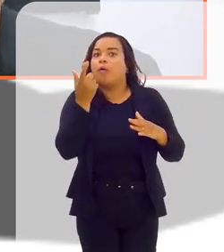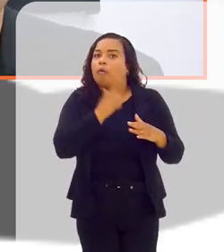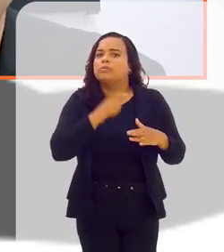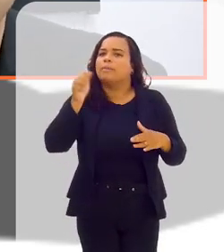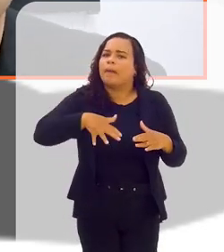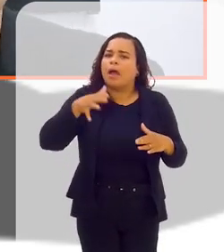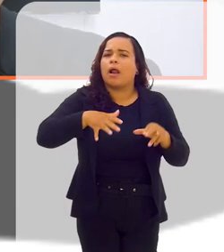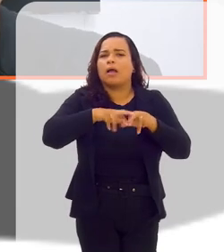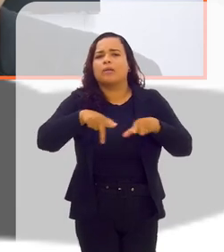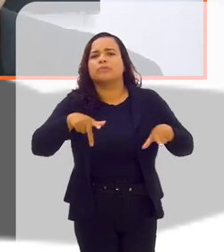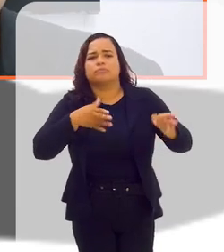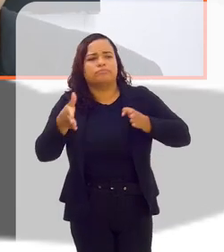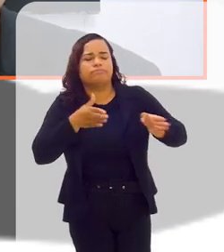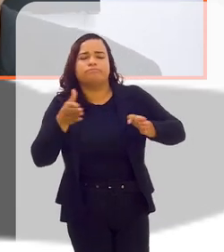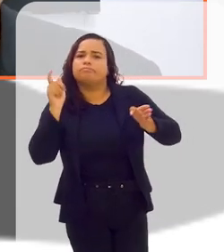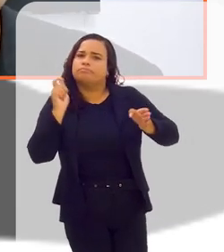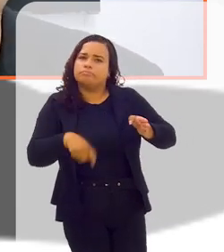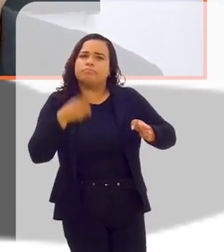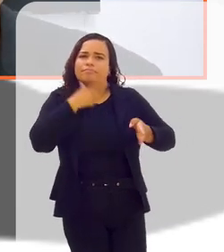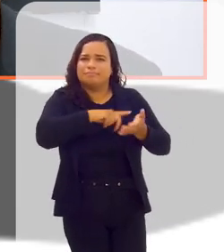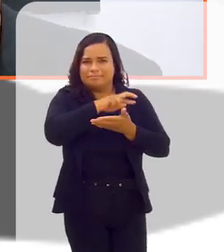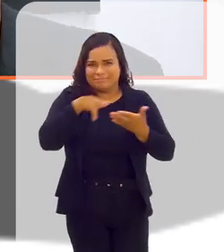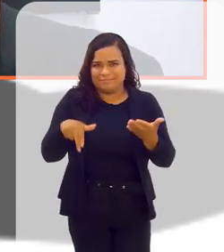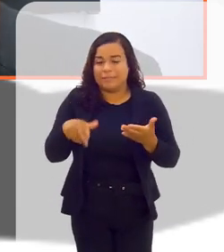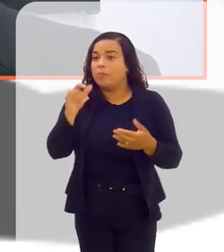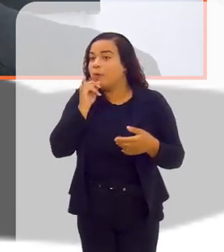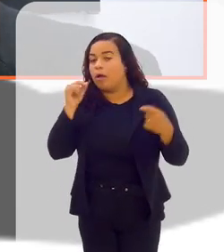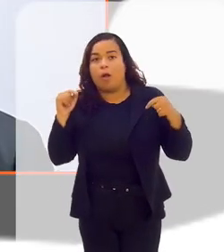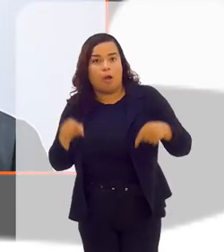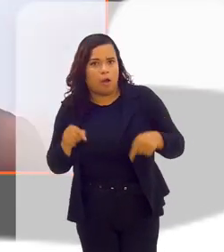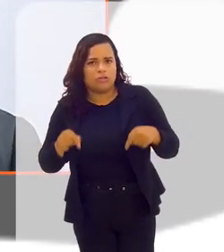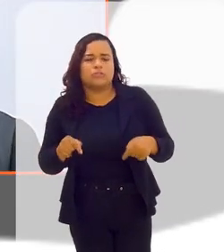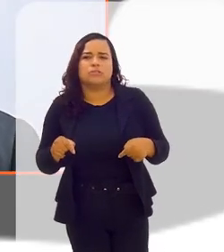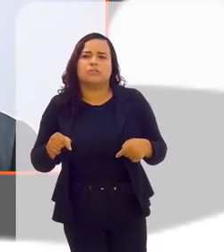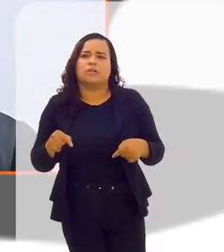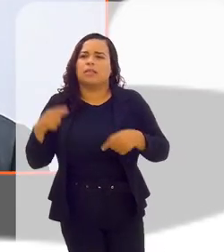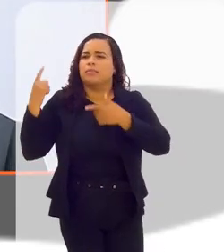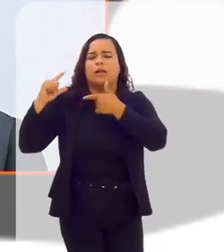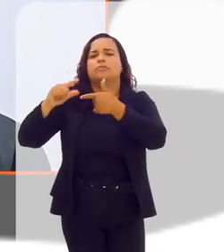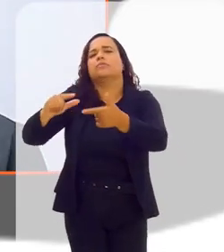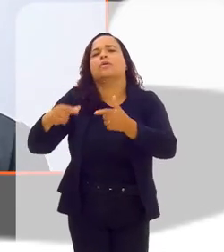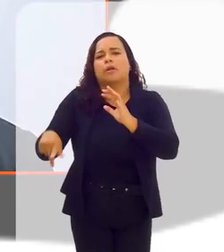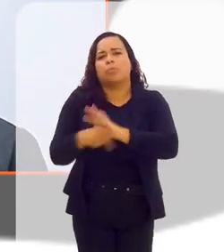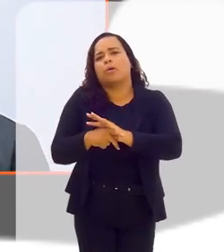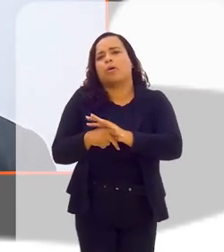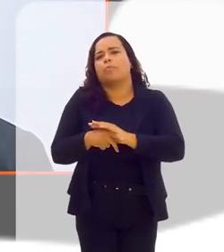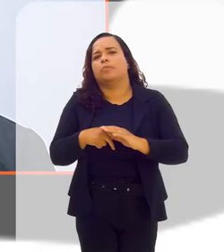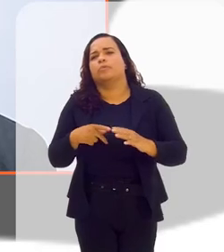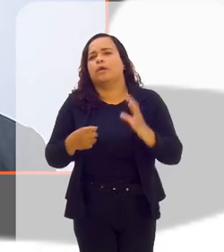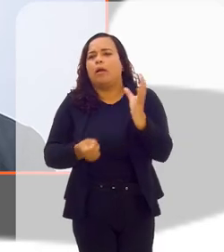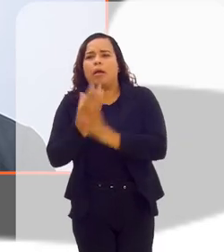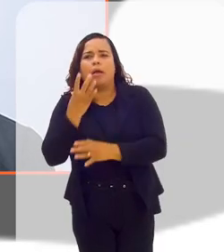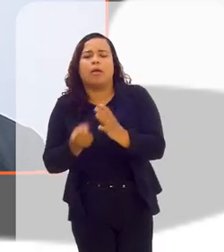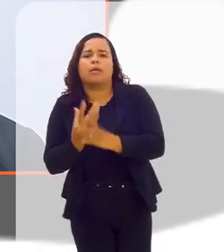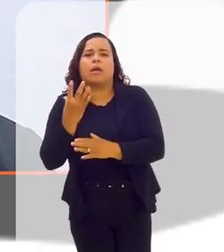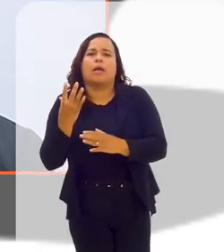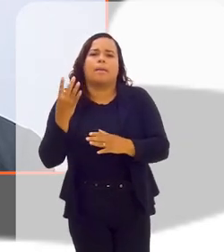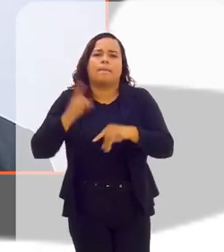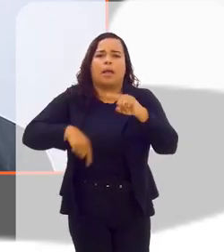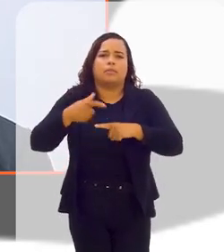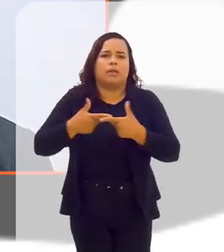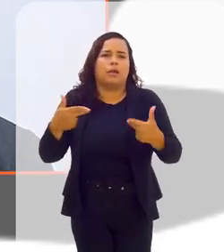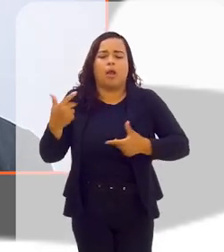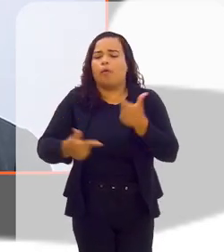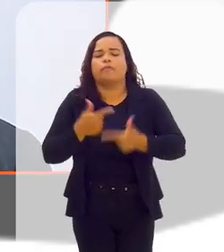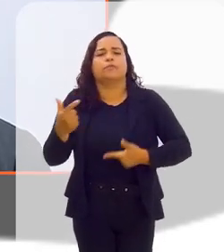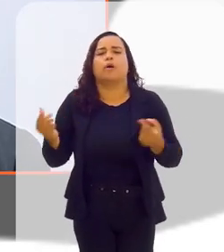para terem preços acessíveis, acessibilidade. Então, hoje, por exemplo, um caminho tradicional de uma fabricação